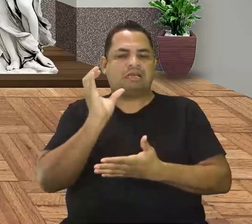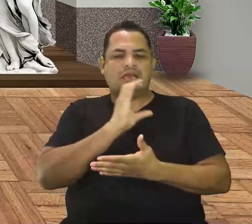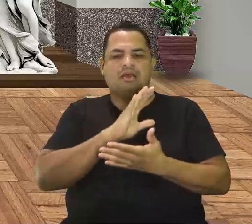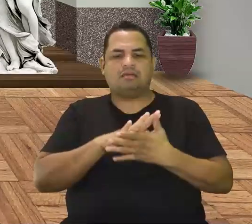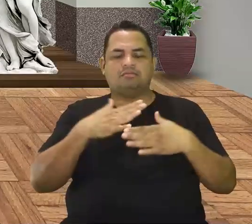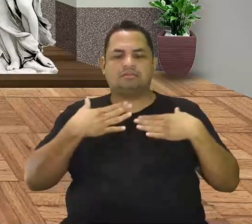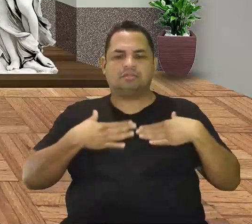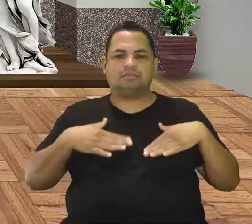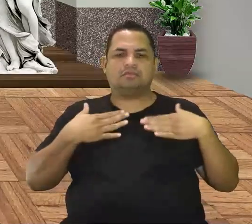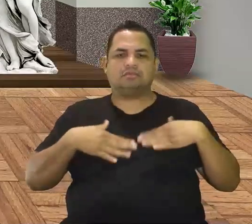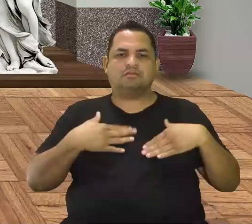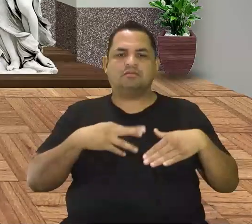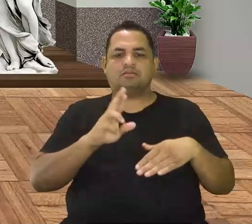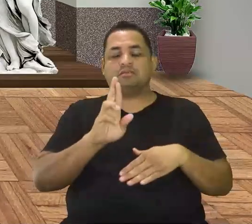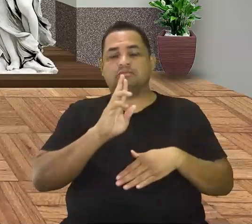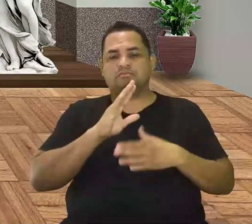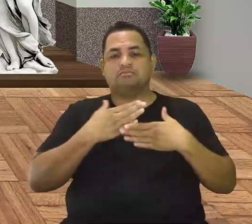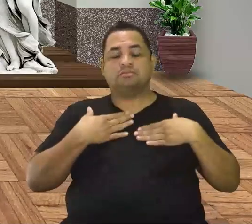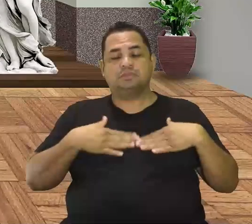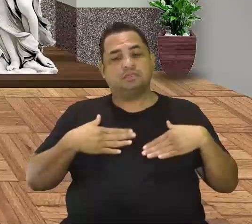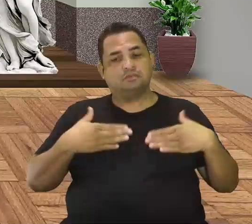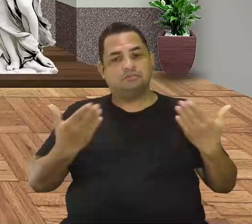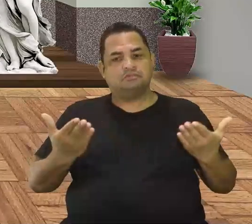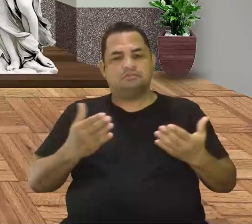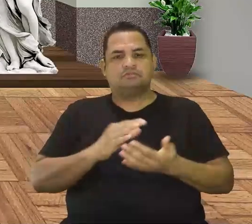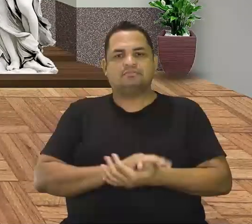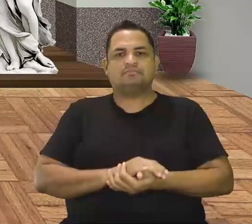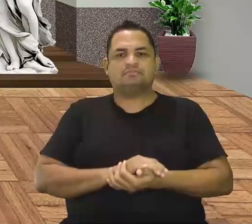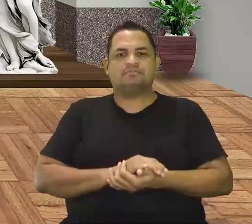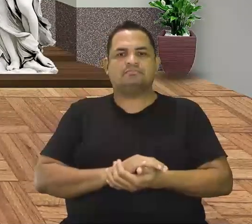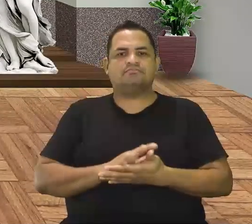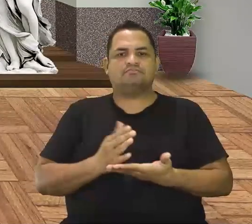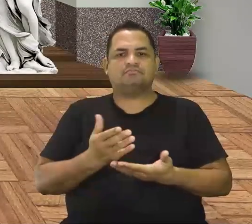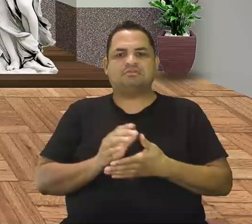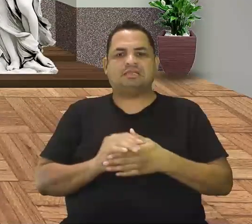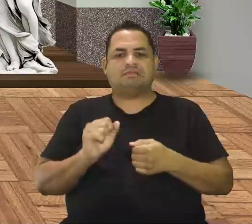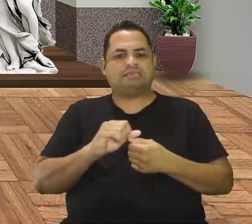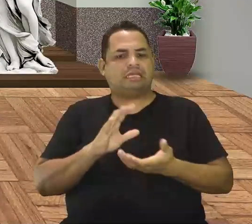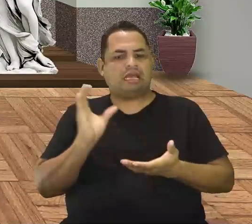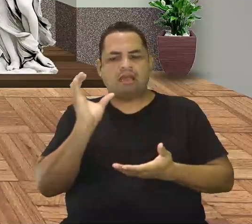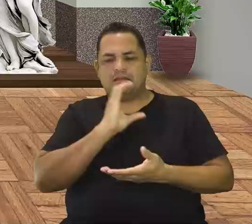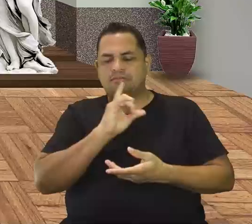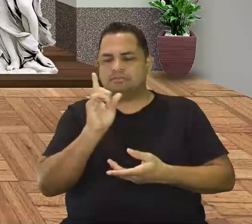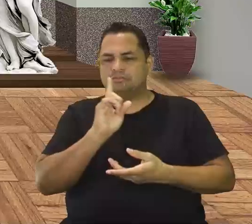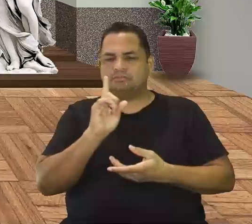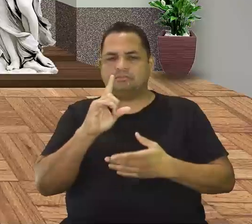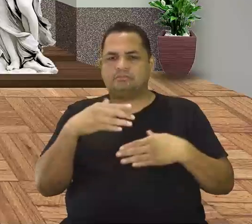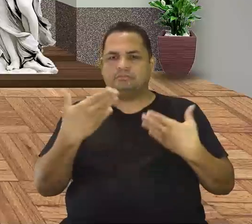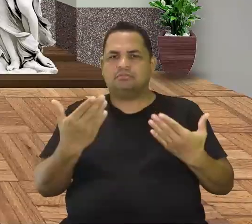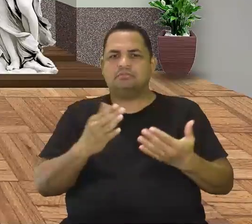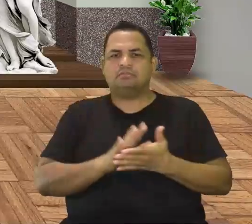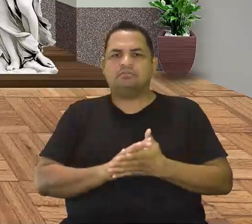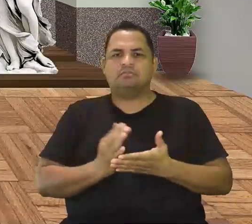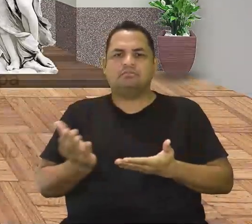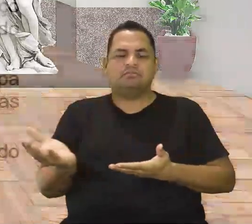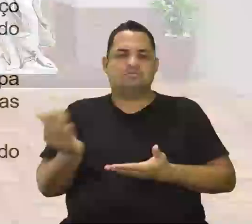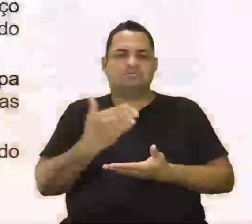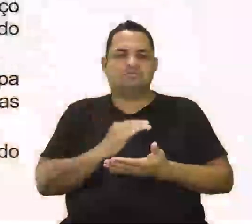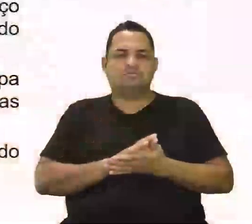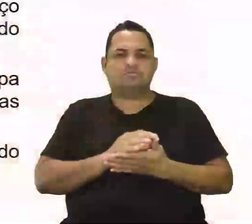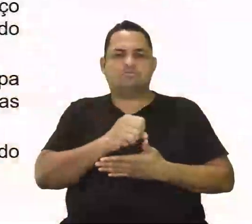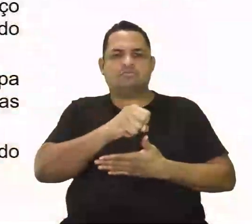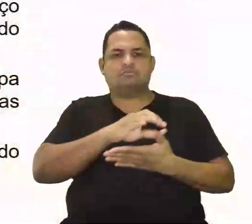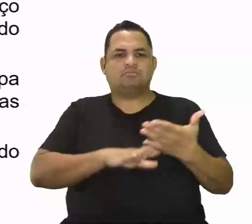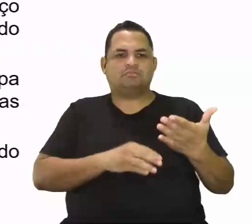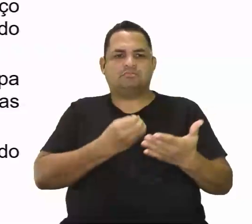fique tranquilo, responda com tranquilidade, tá? Nada de correr contra o tempo, tá certo? Vamos lá. Na questão